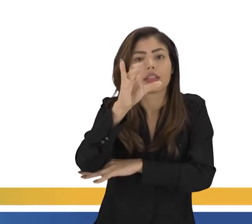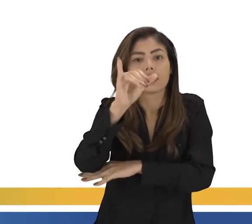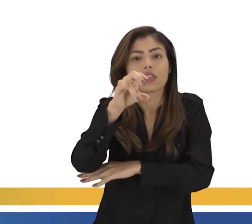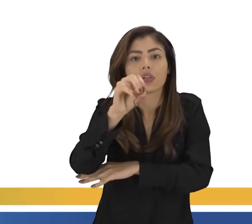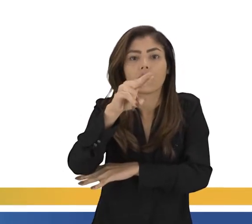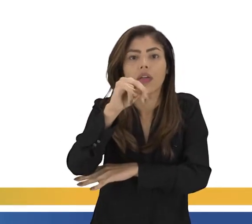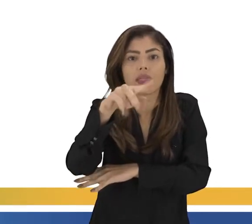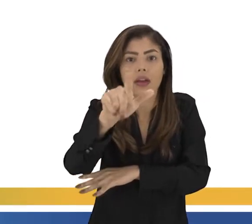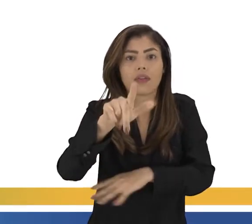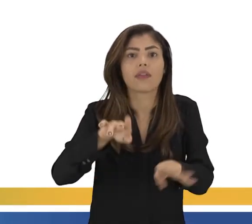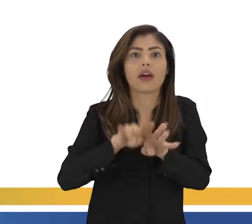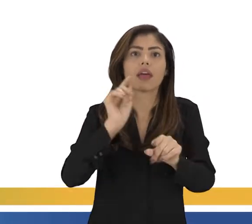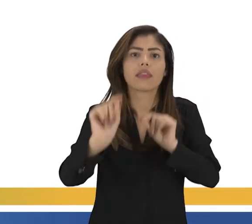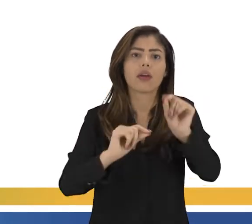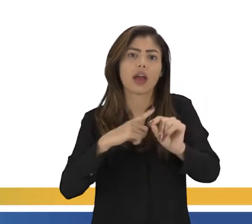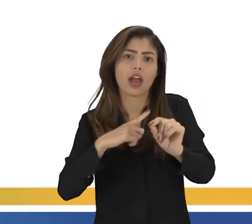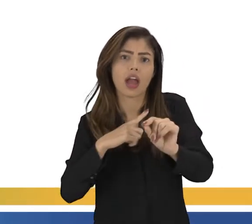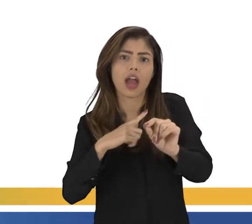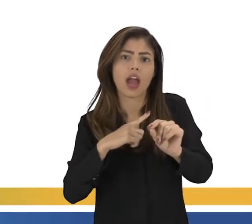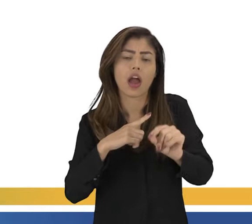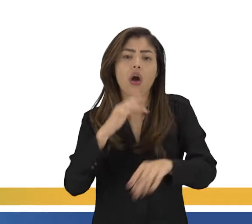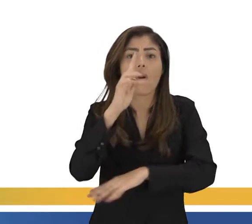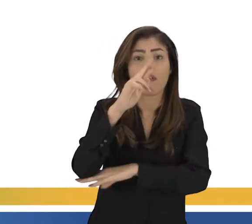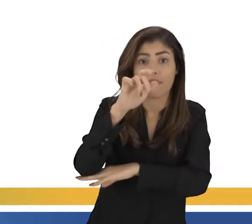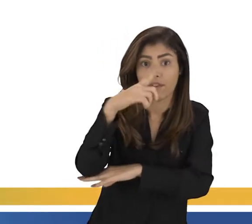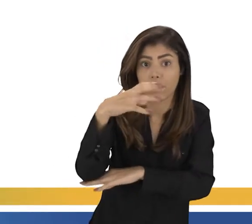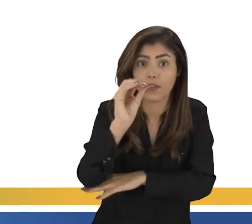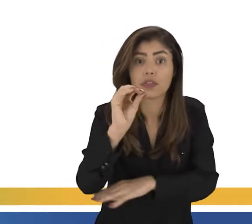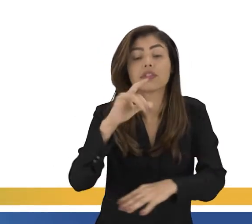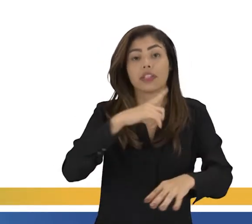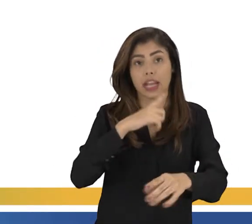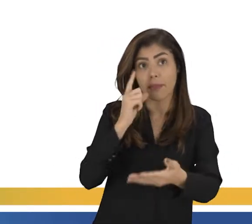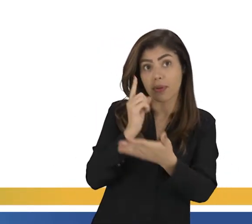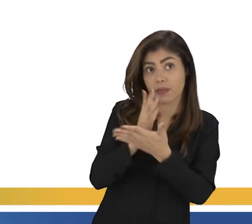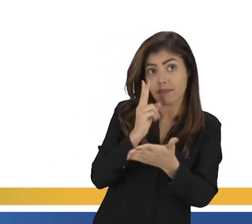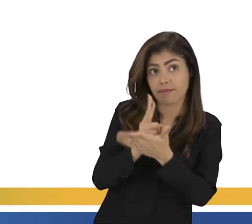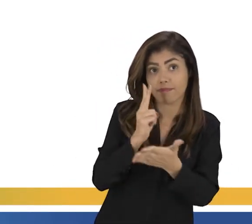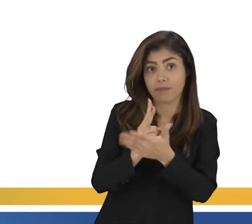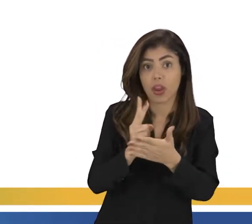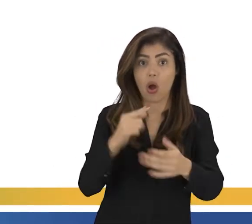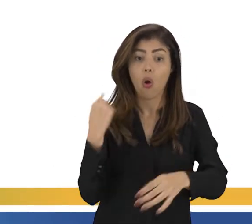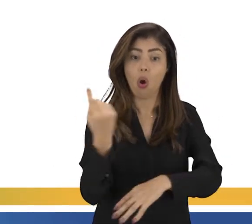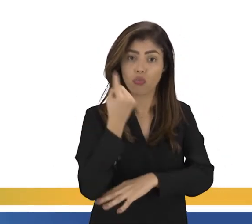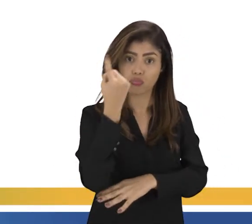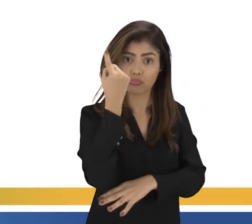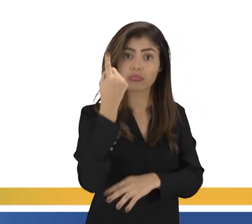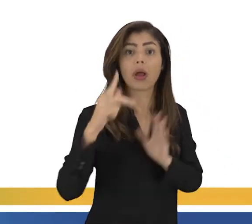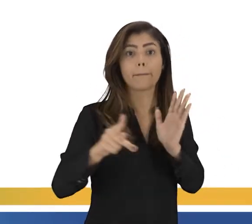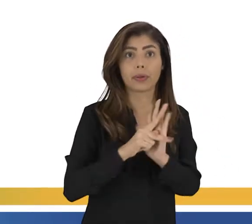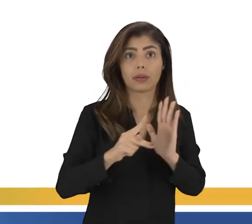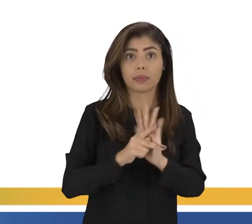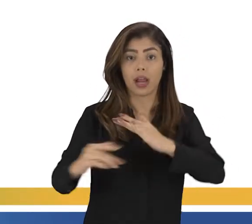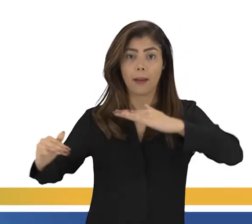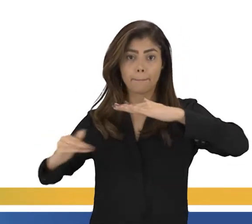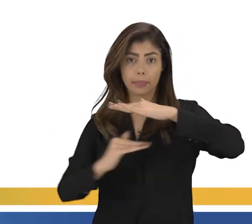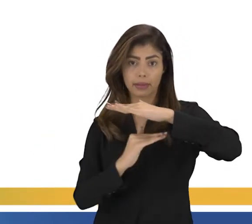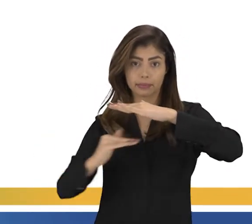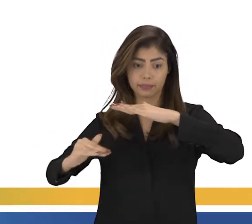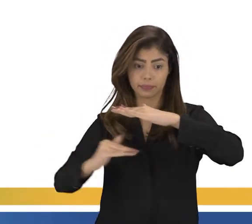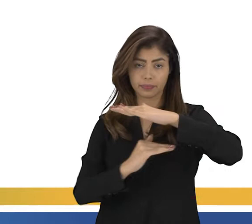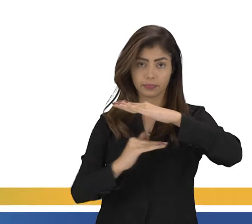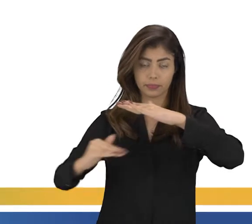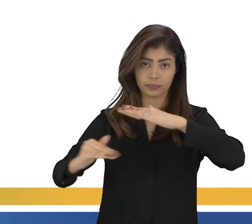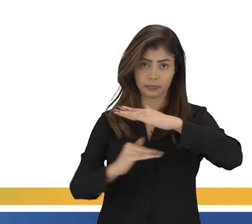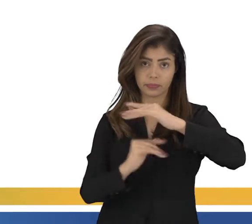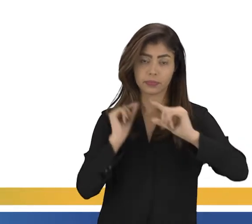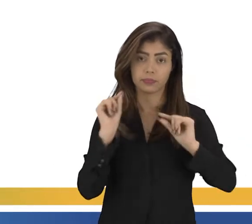o quê? O fluxo é sentido único. Então, nós estamos vendo ali, né, que a base de toda a